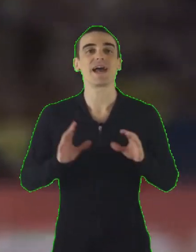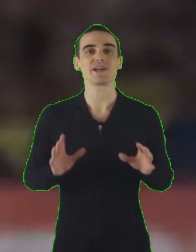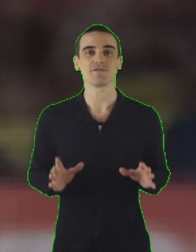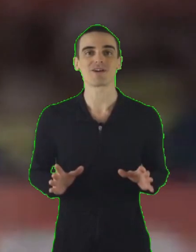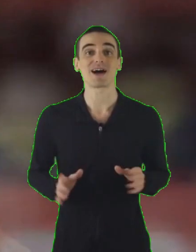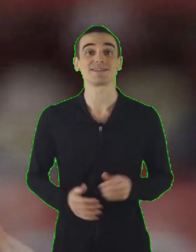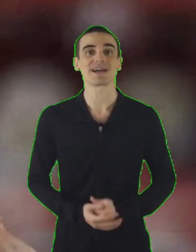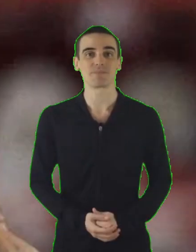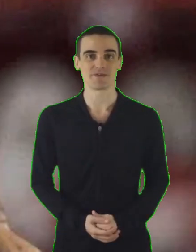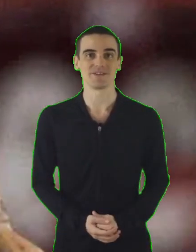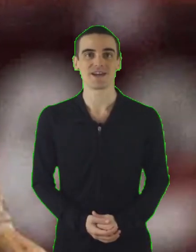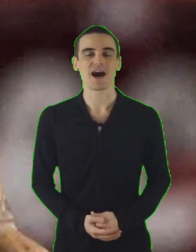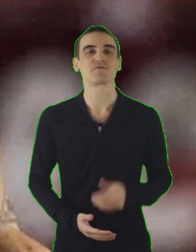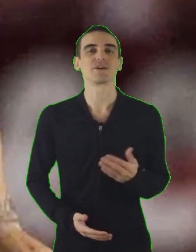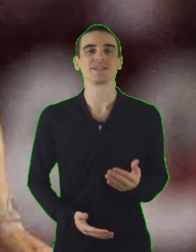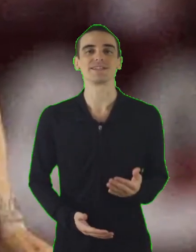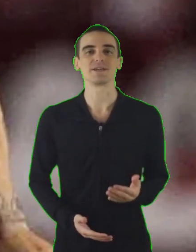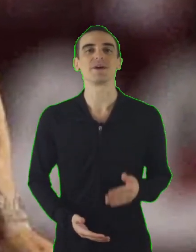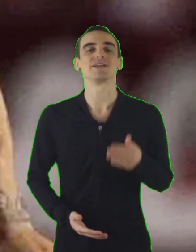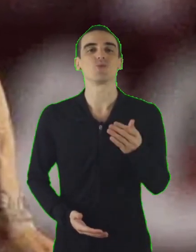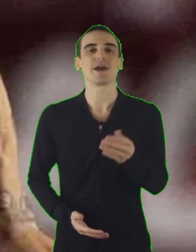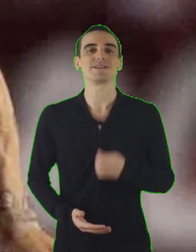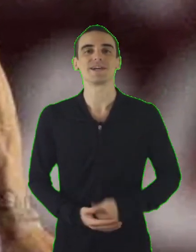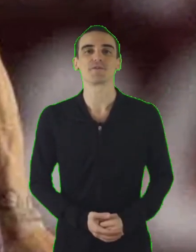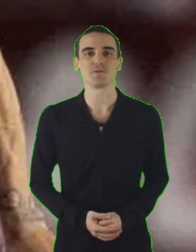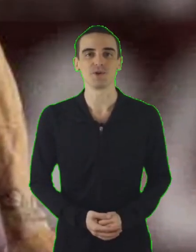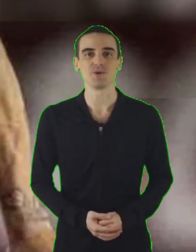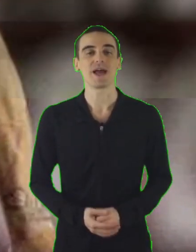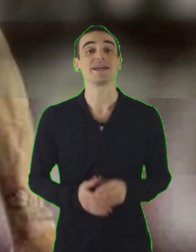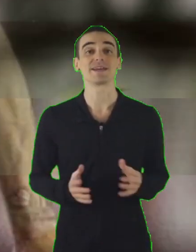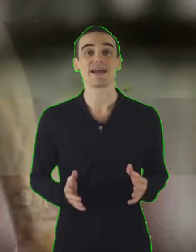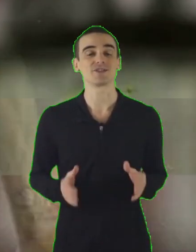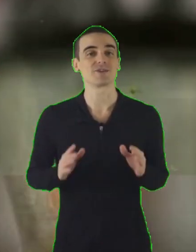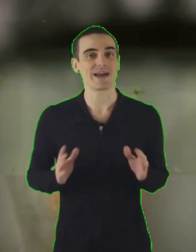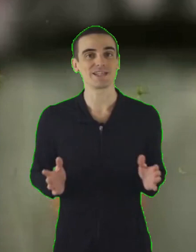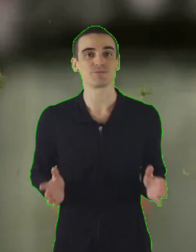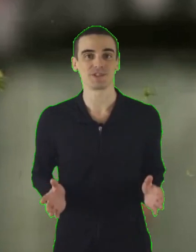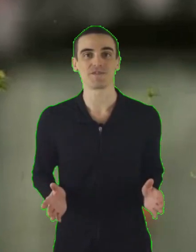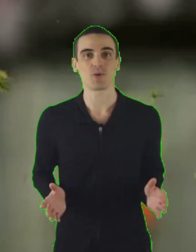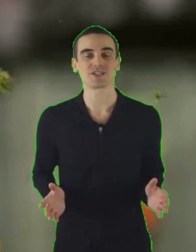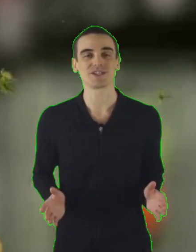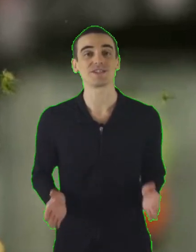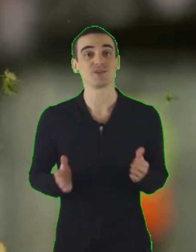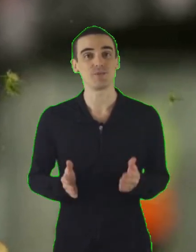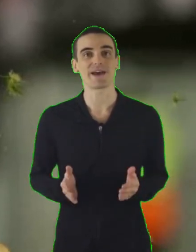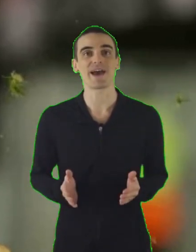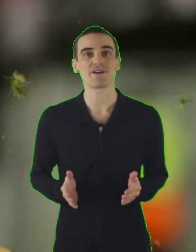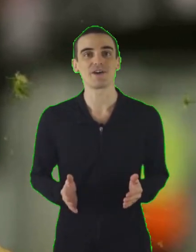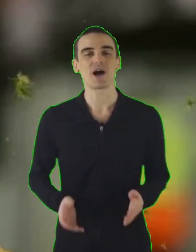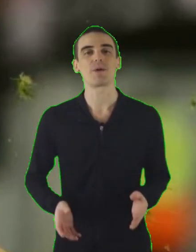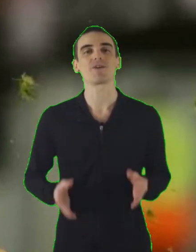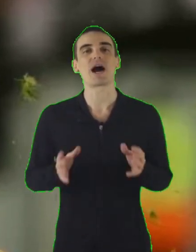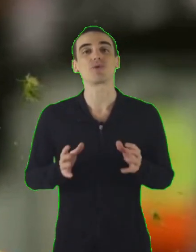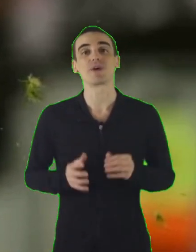já havia pedido para voltar ao Brasil, o Internacional era outro interessado em contratá-lo. E aí, torcedor? Na sua opinião,